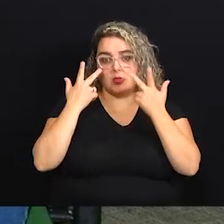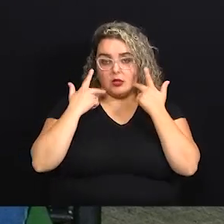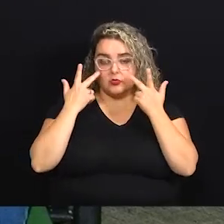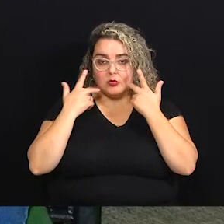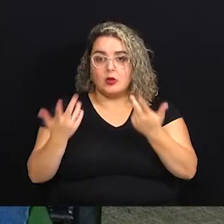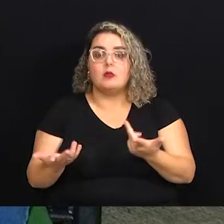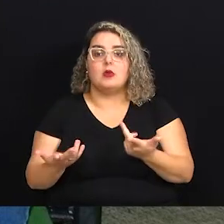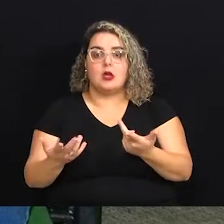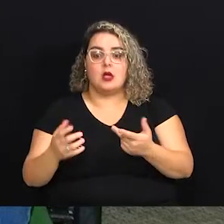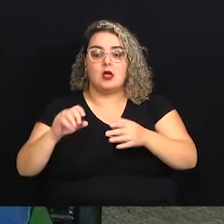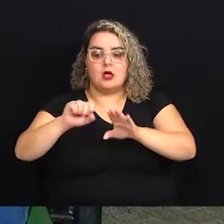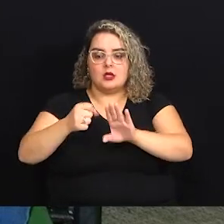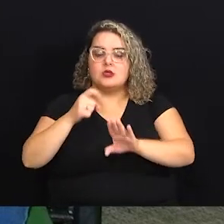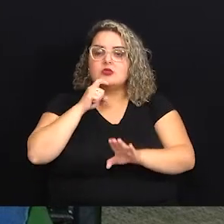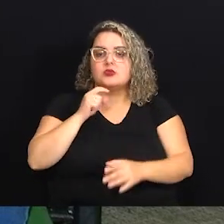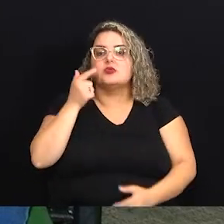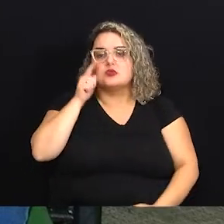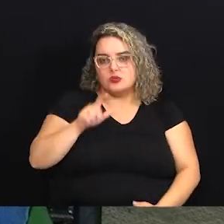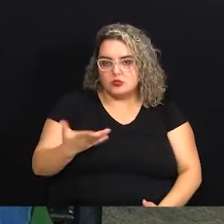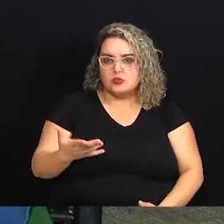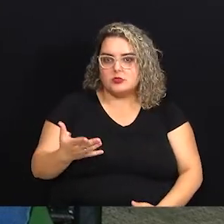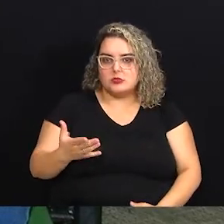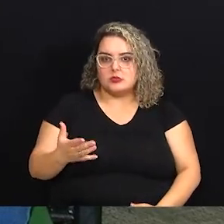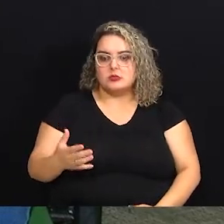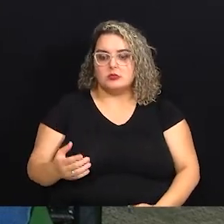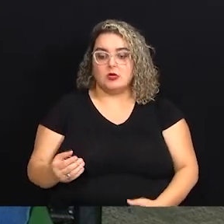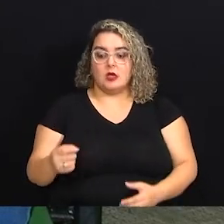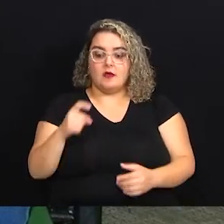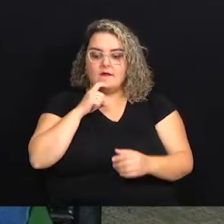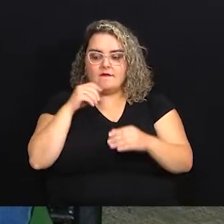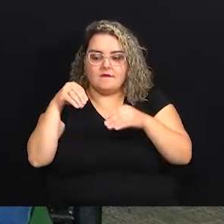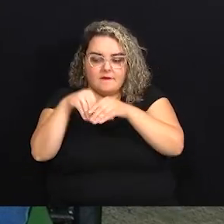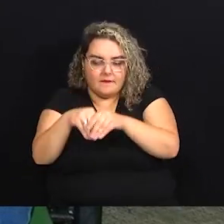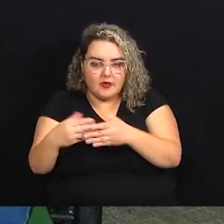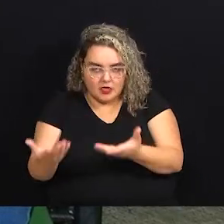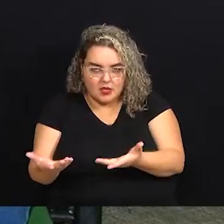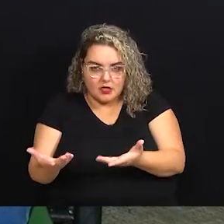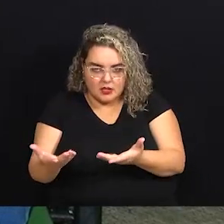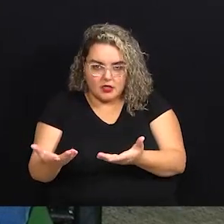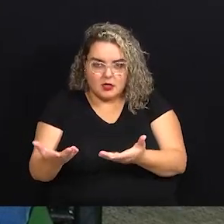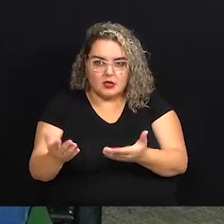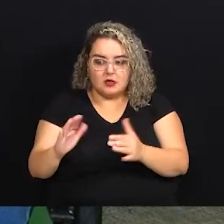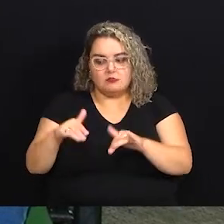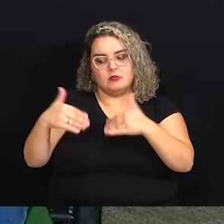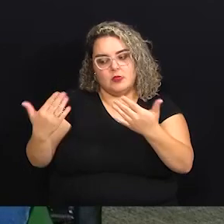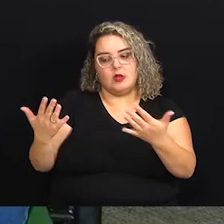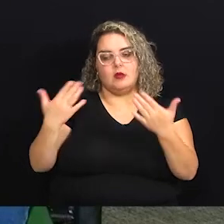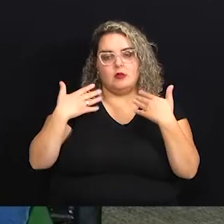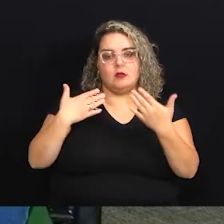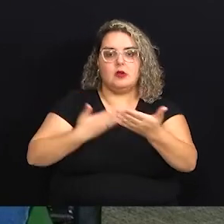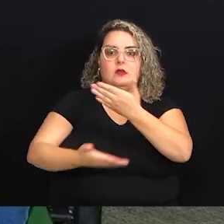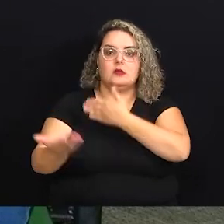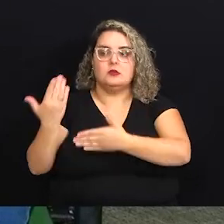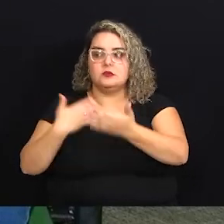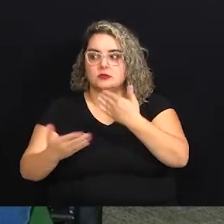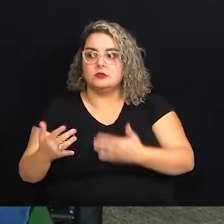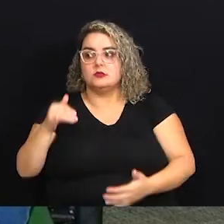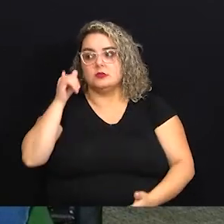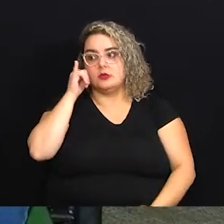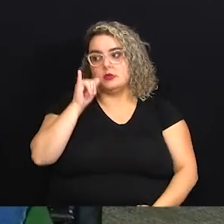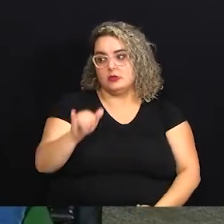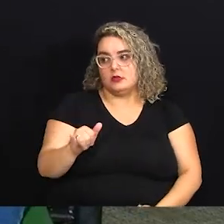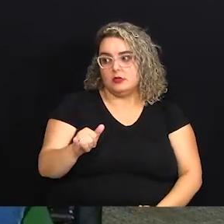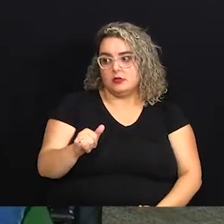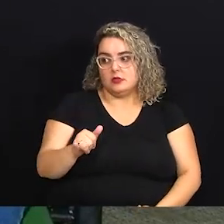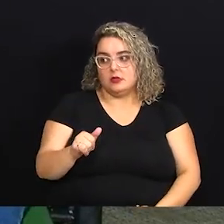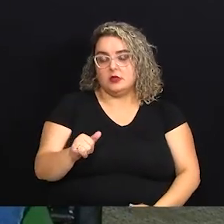de temperatura mesmo, para que a geladeira consiga manter a temperatura fria do lado de dentro. Então, é naquela região ali que ela faz as